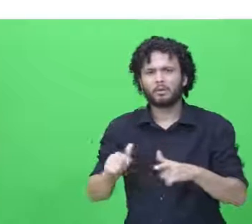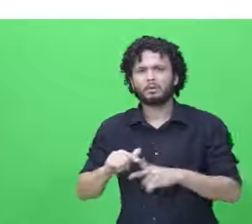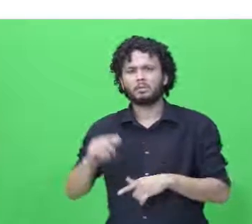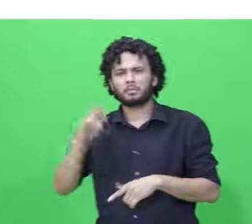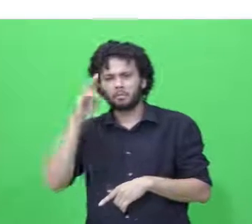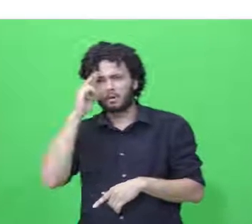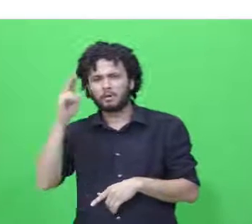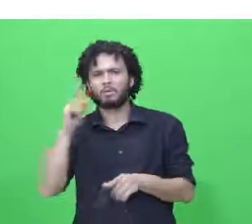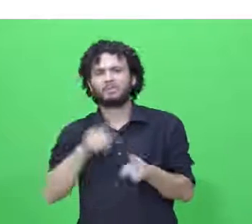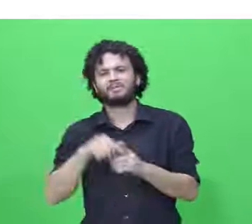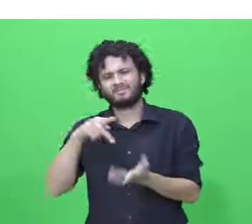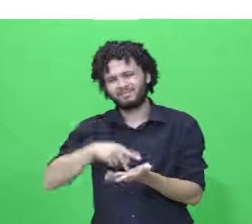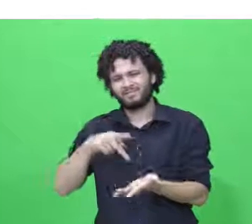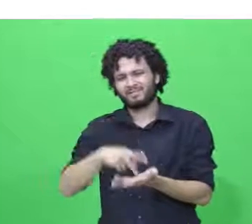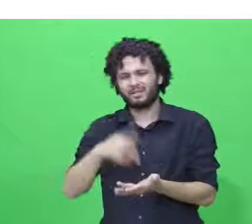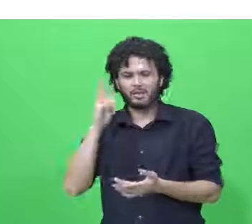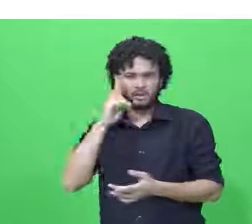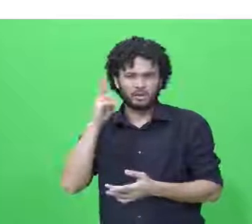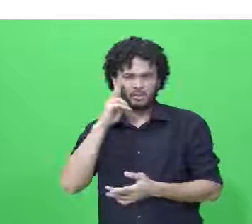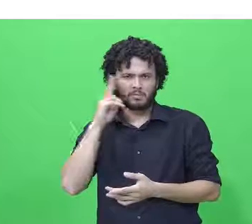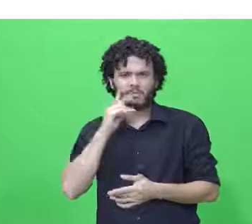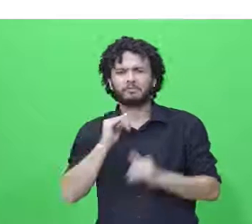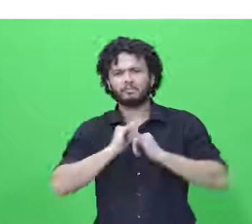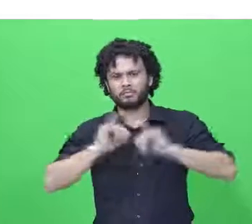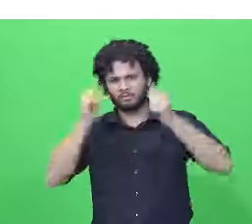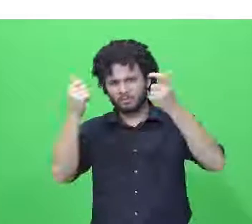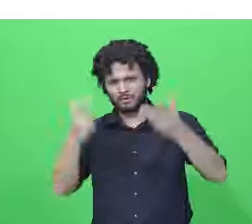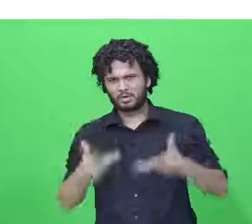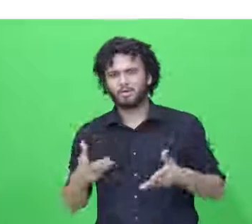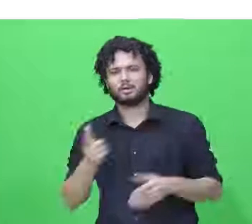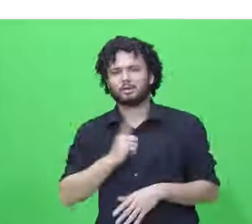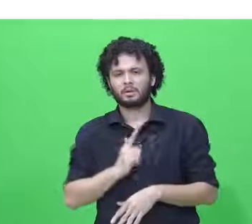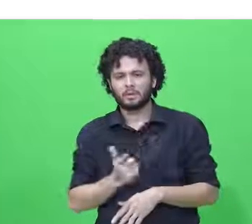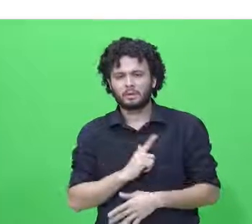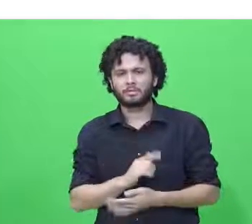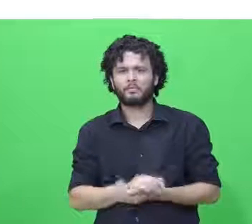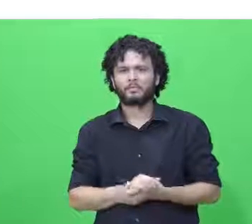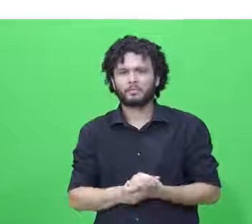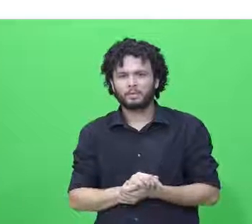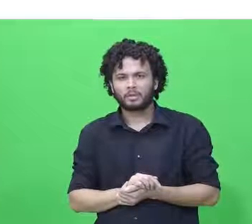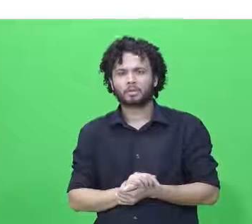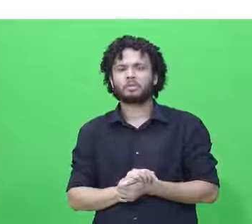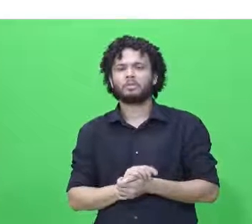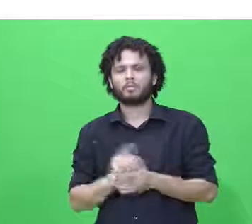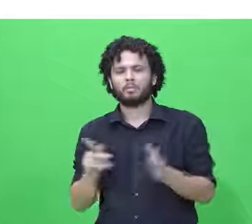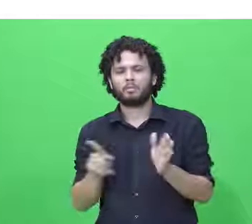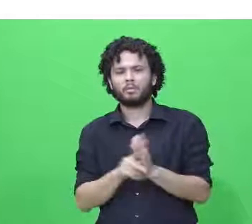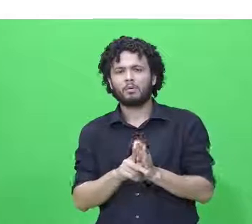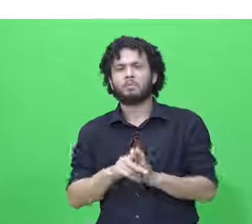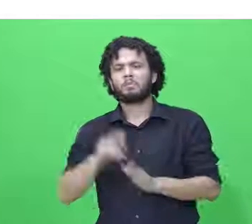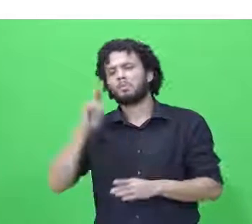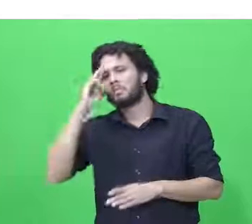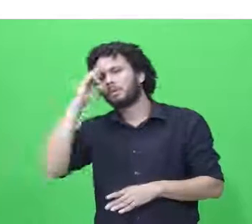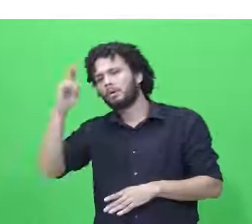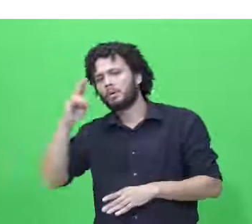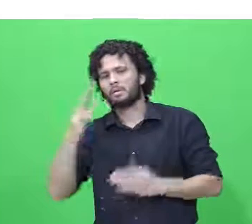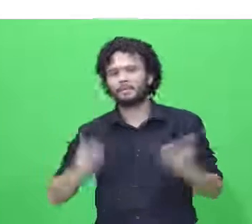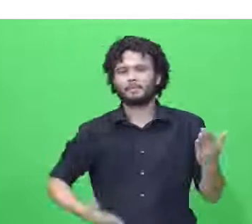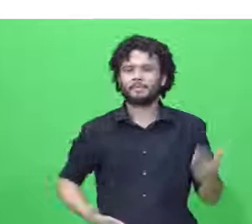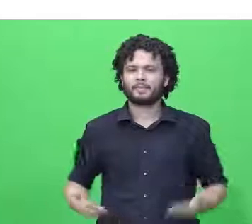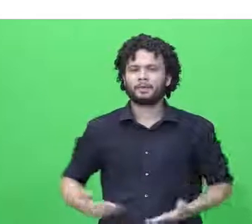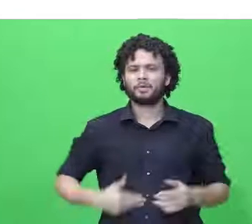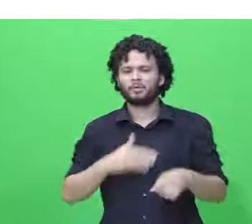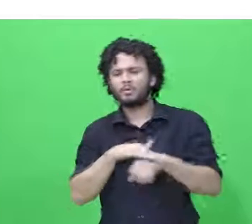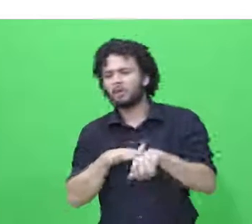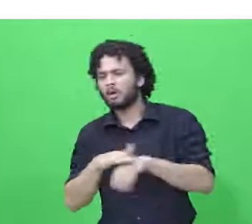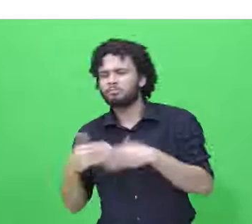patrões. Verdade, né? Lembra que eu falei para vocês que há, né, essa busca entre patrões e empregados conversarem, né,